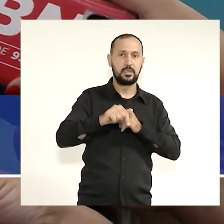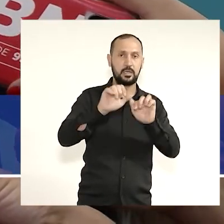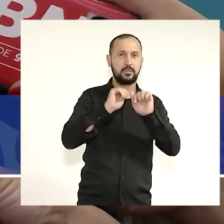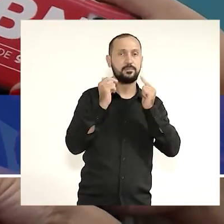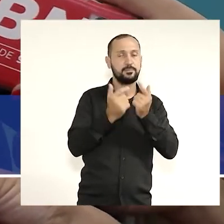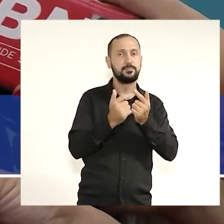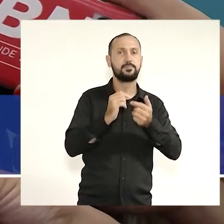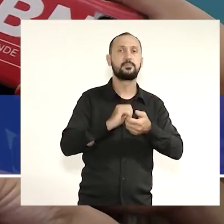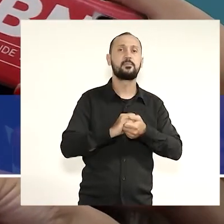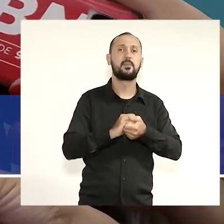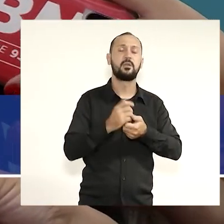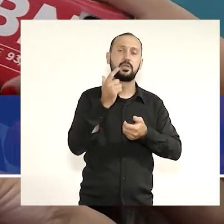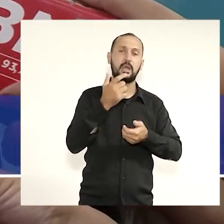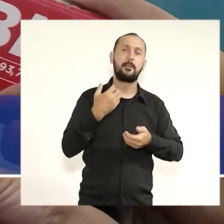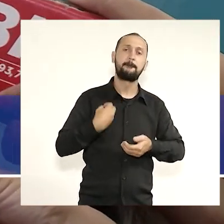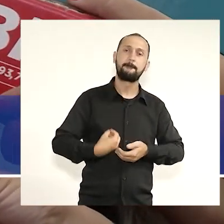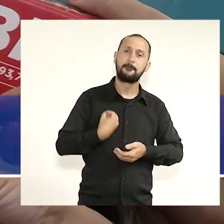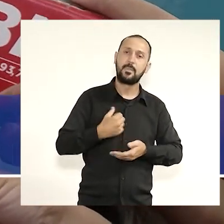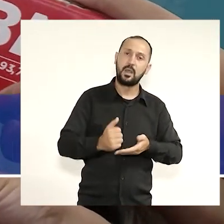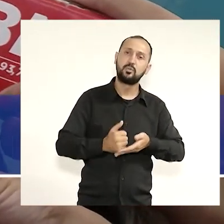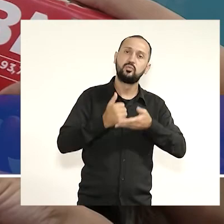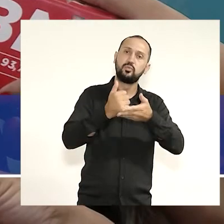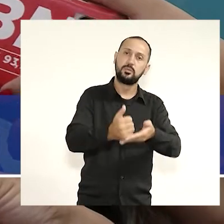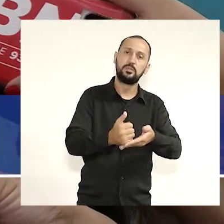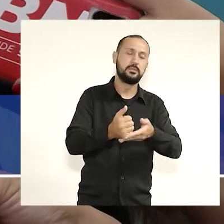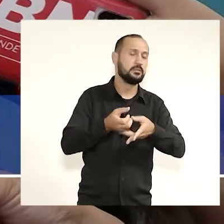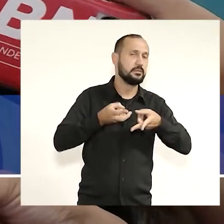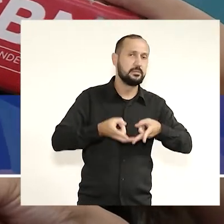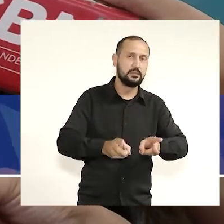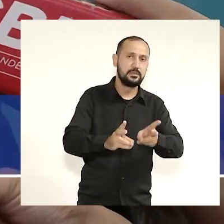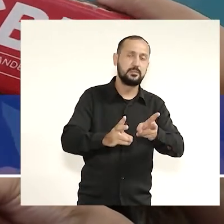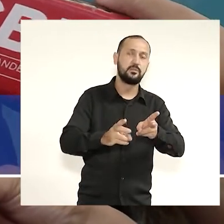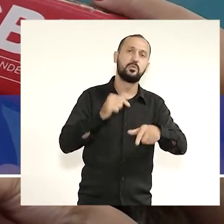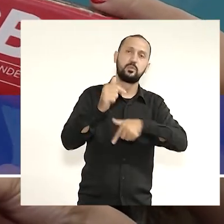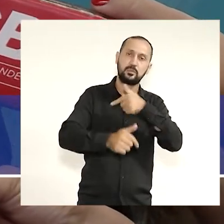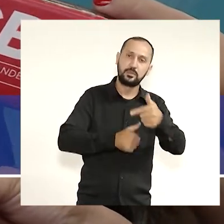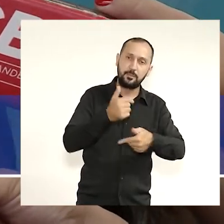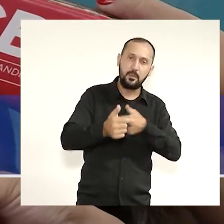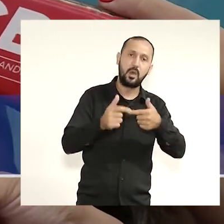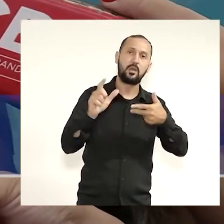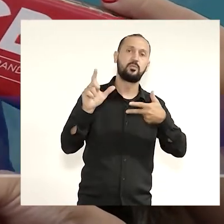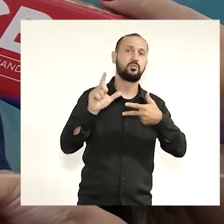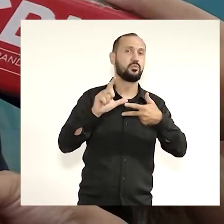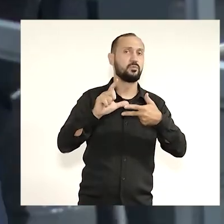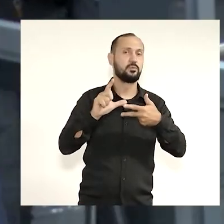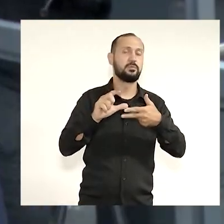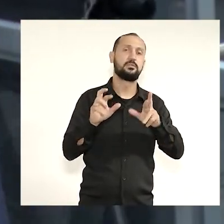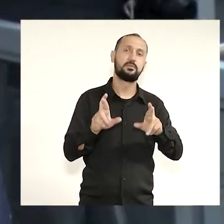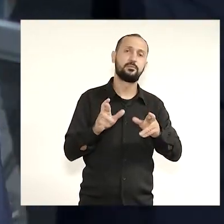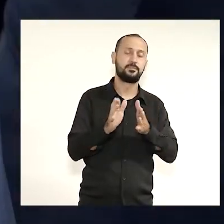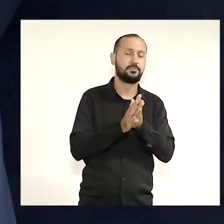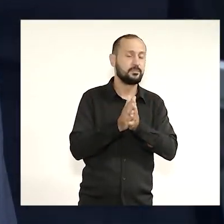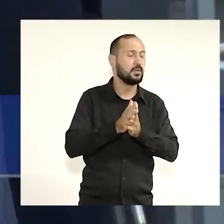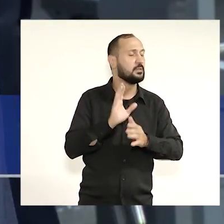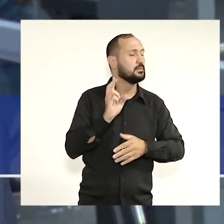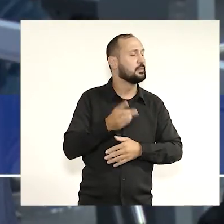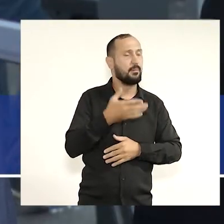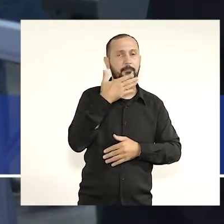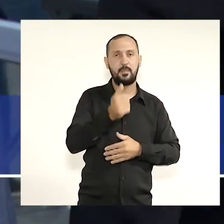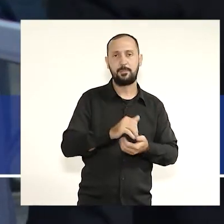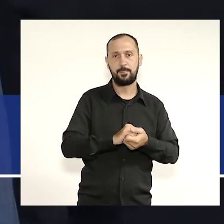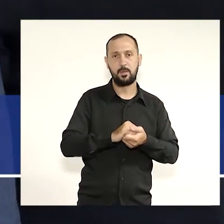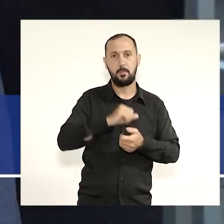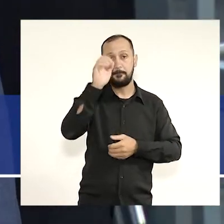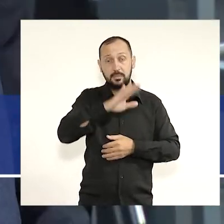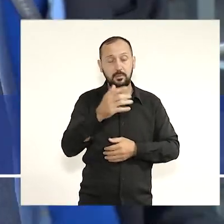na Assembleia vamos estar participando, como sempre participamos, das atividades legislativas. As expectativas são as melhores. O